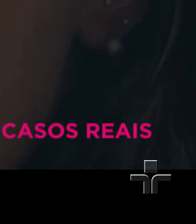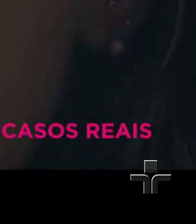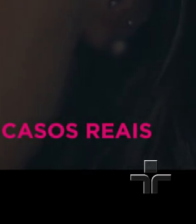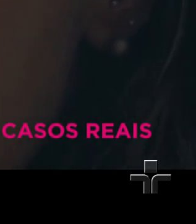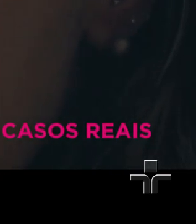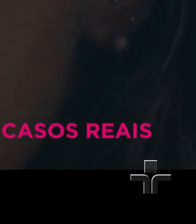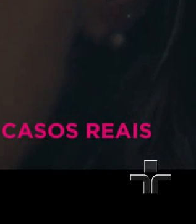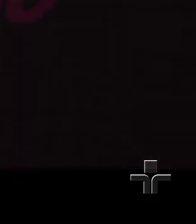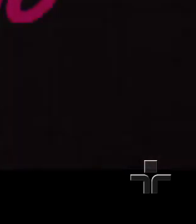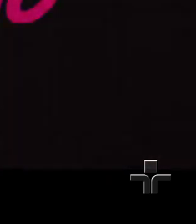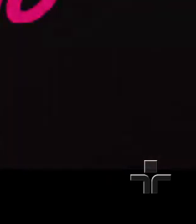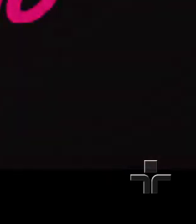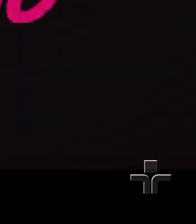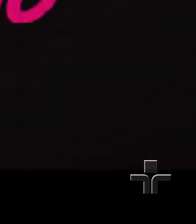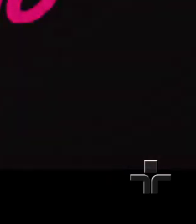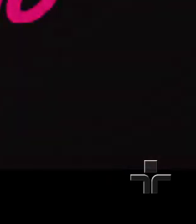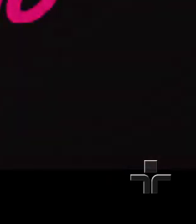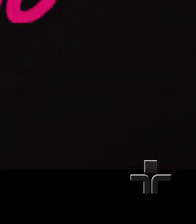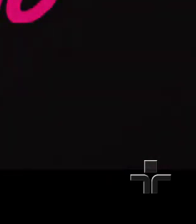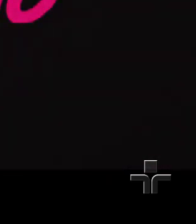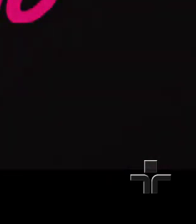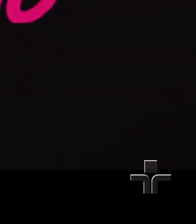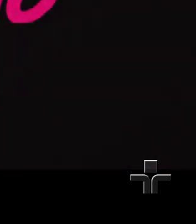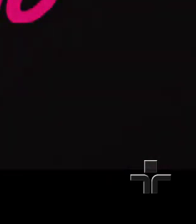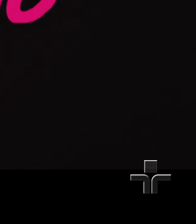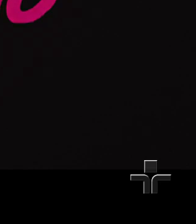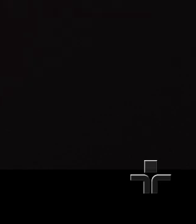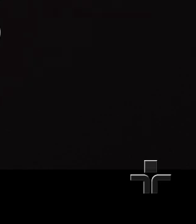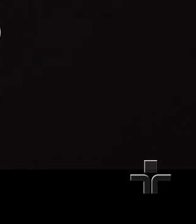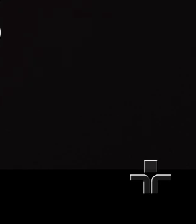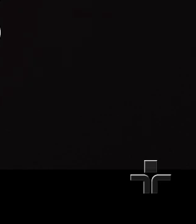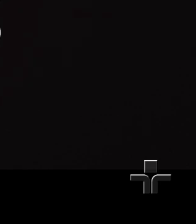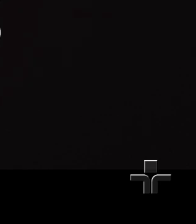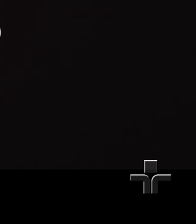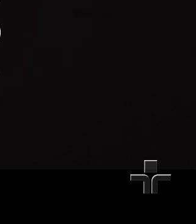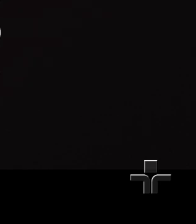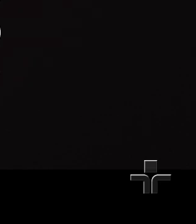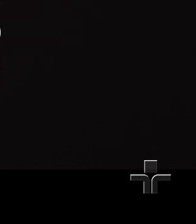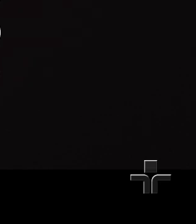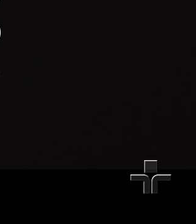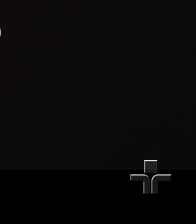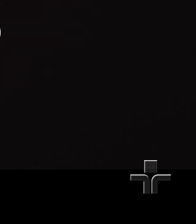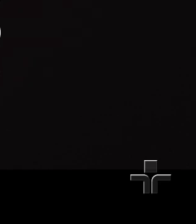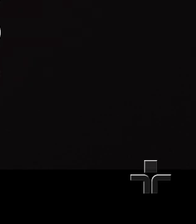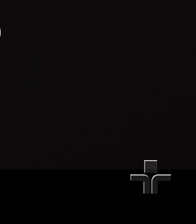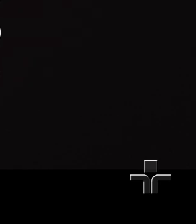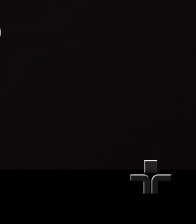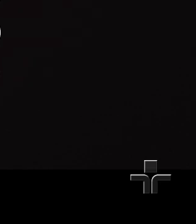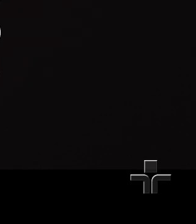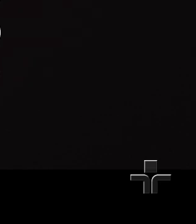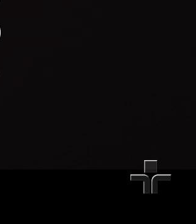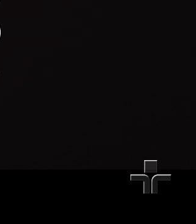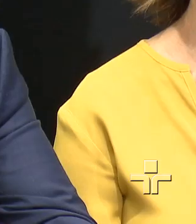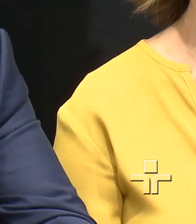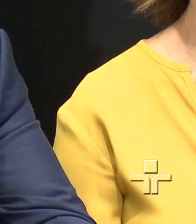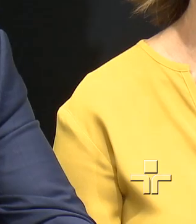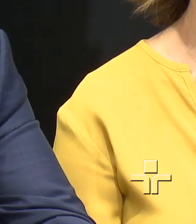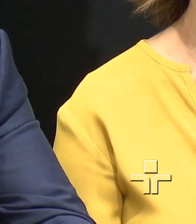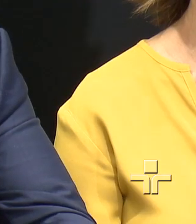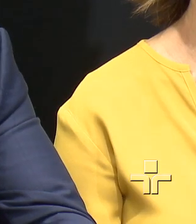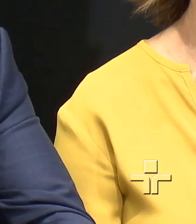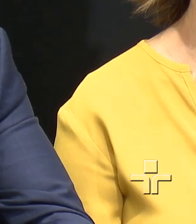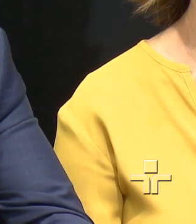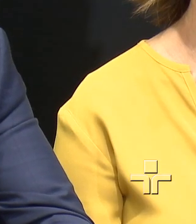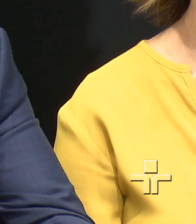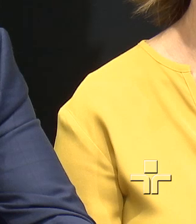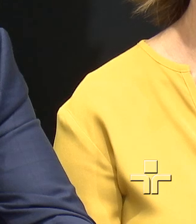pelo ex-companheiro. Feminicídio. Repudie. Denuncie. Governo de São Paulo. Estado de respeito. Esta campanha